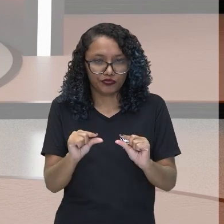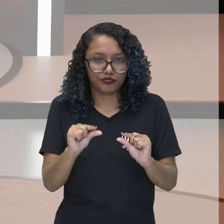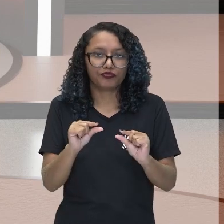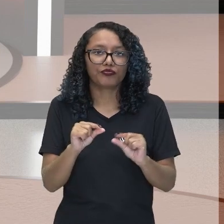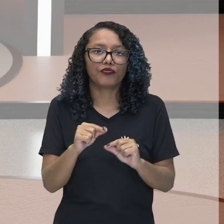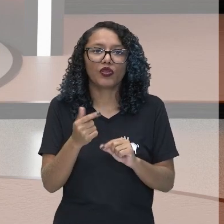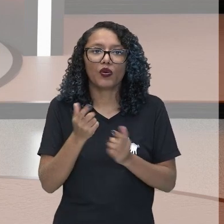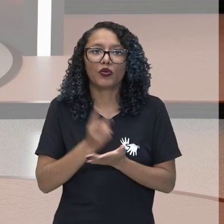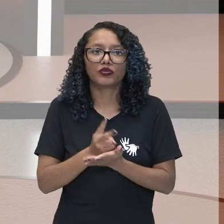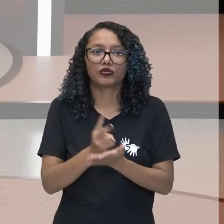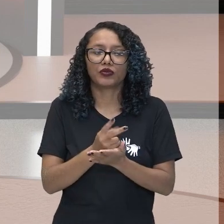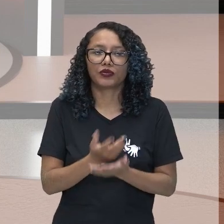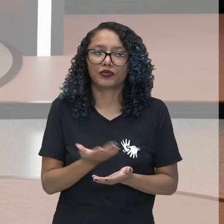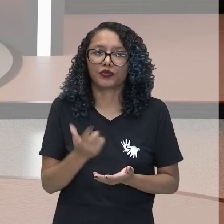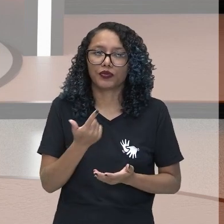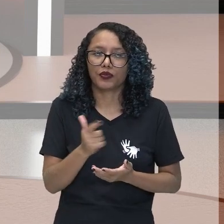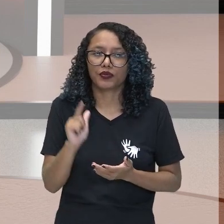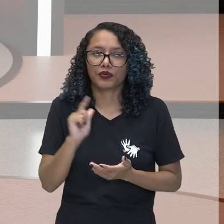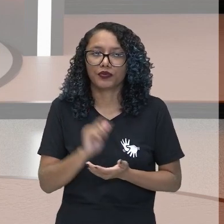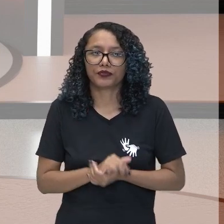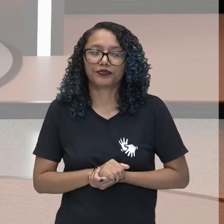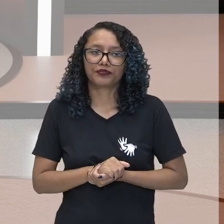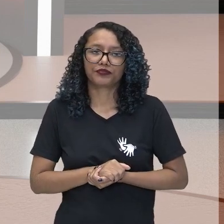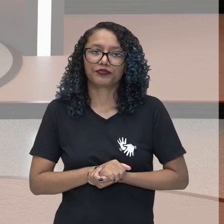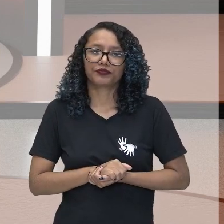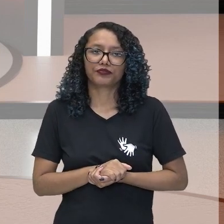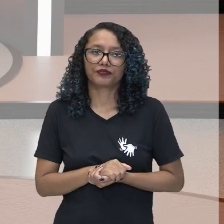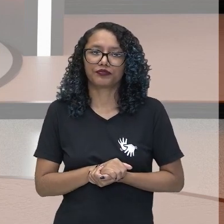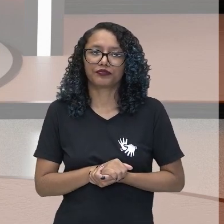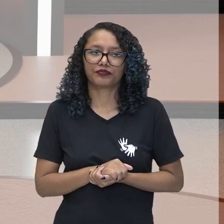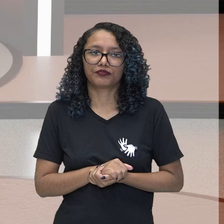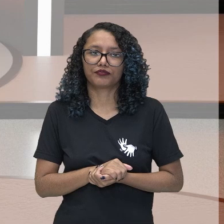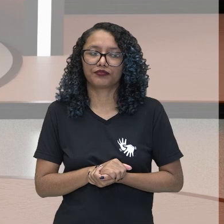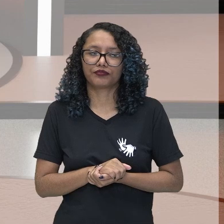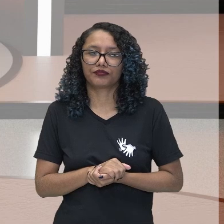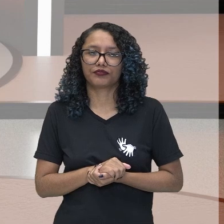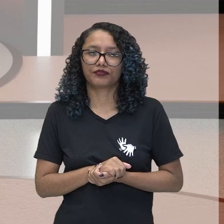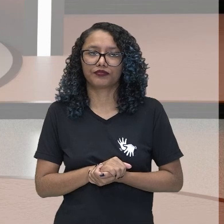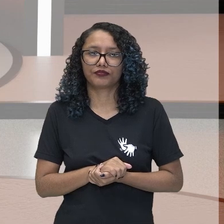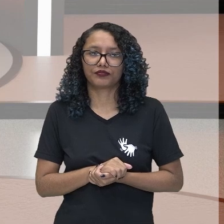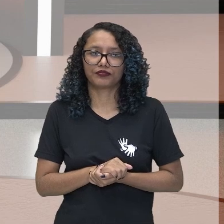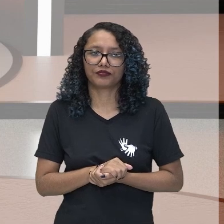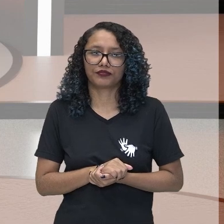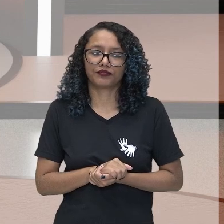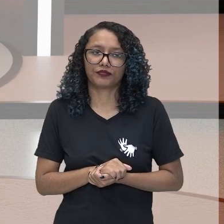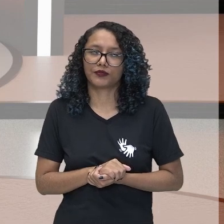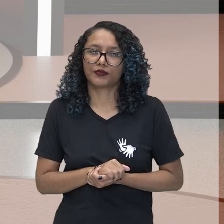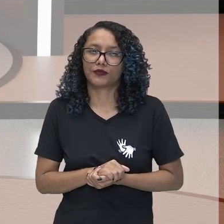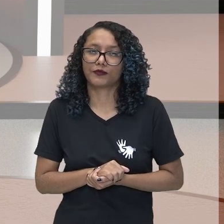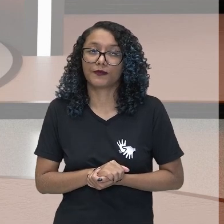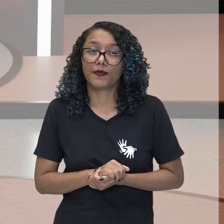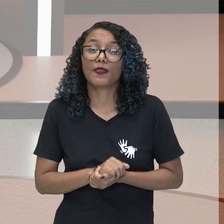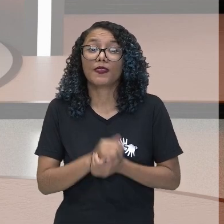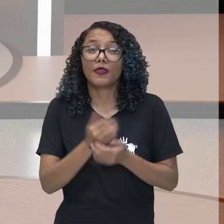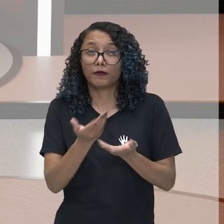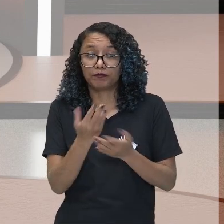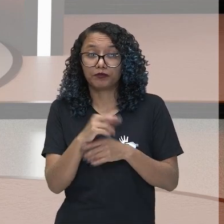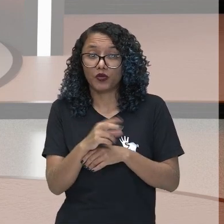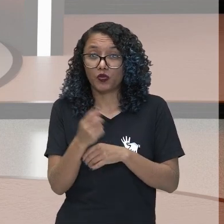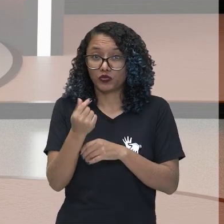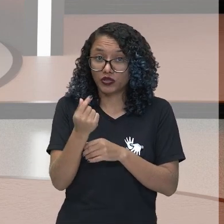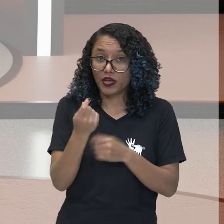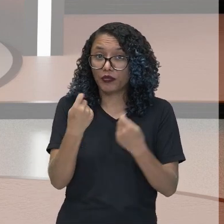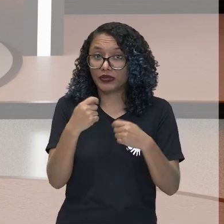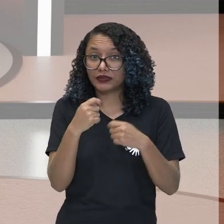né? Então, além dessa inserção de despesa, né, o aumento da despesa dos filhos, a inserção da